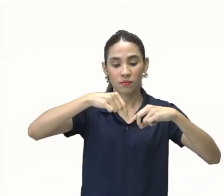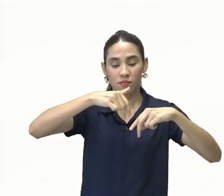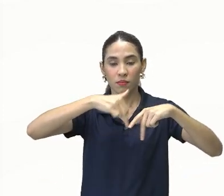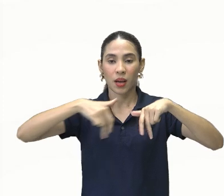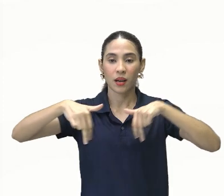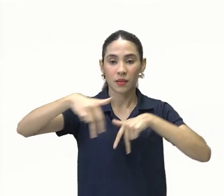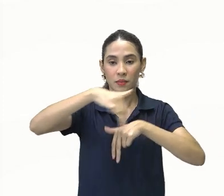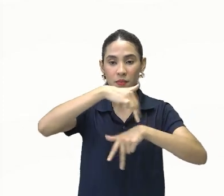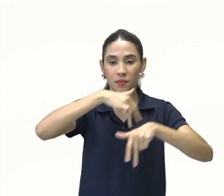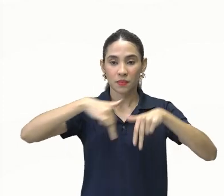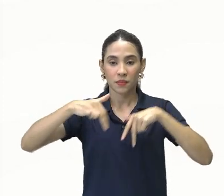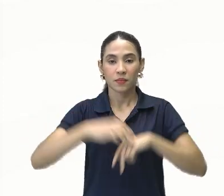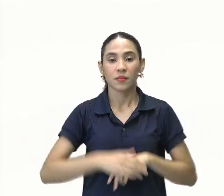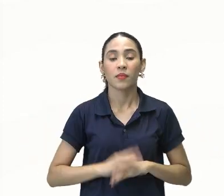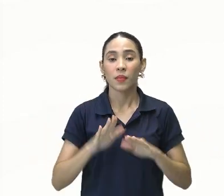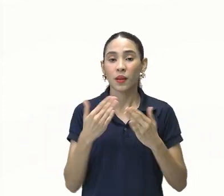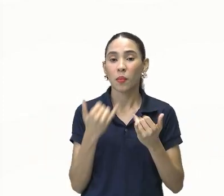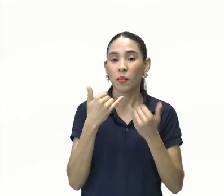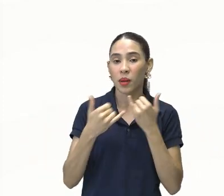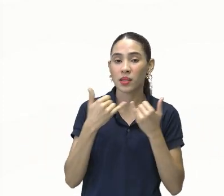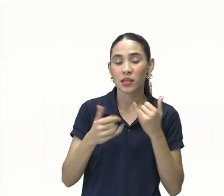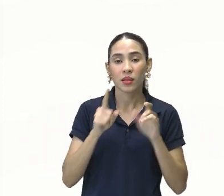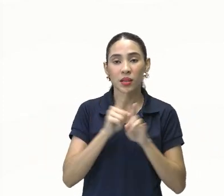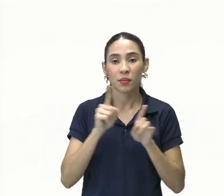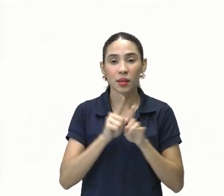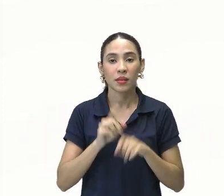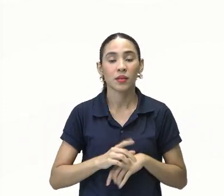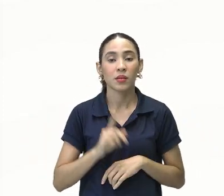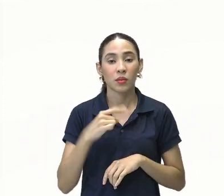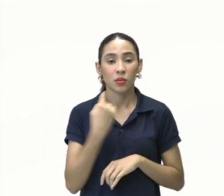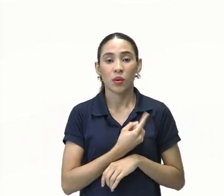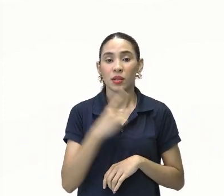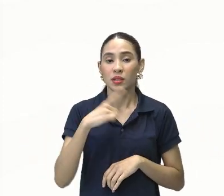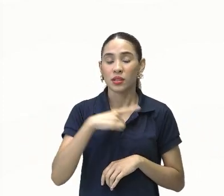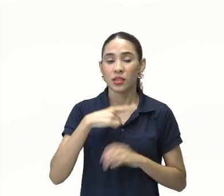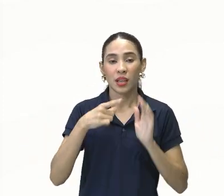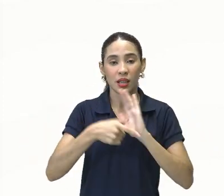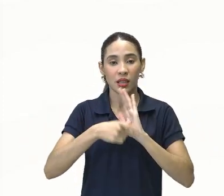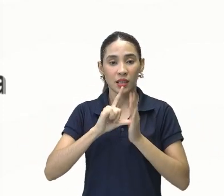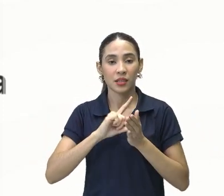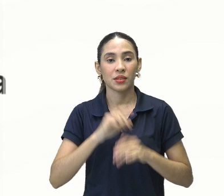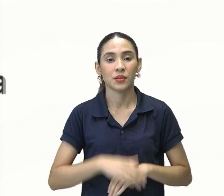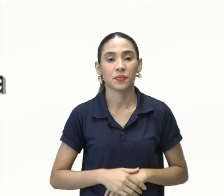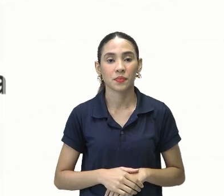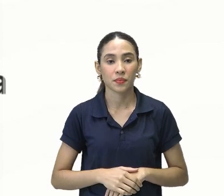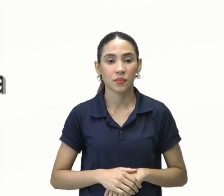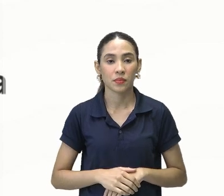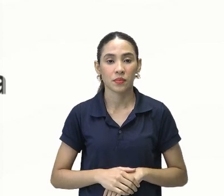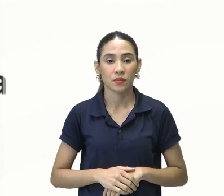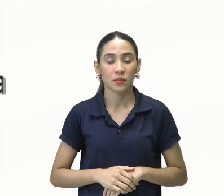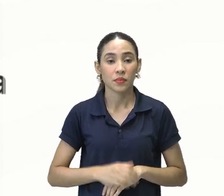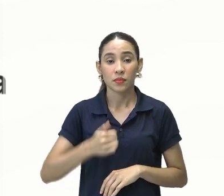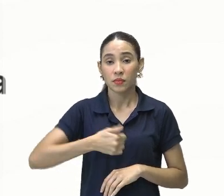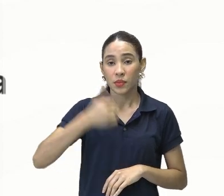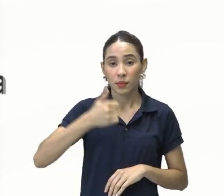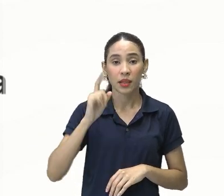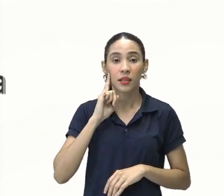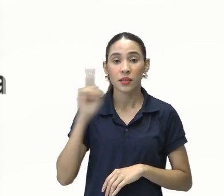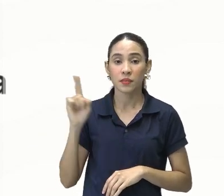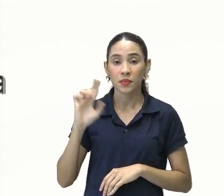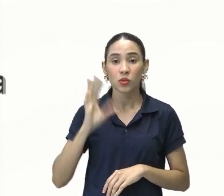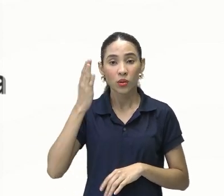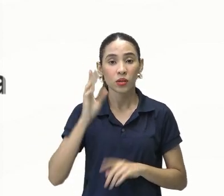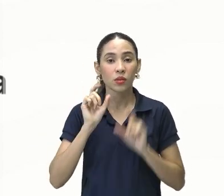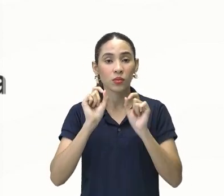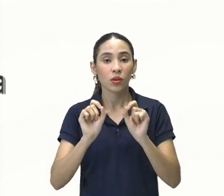de ciranda? Bem parecido aí o que a gente tinha agora há pouco. À primeira vista, esta